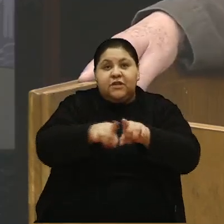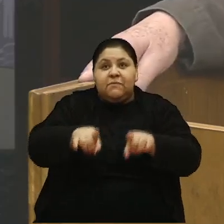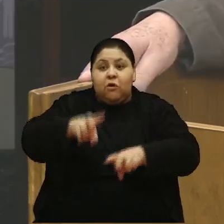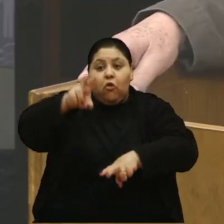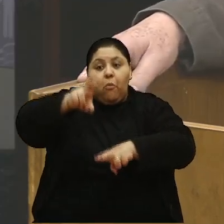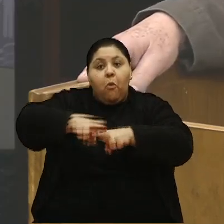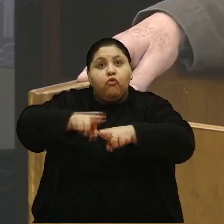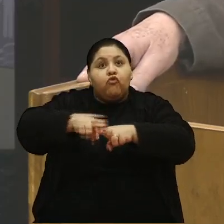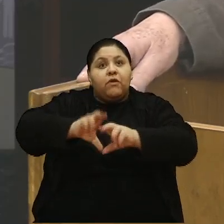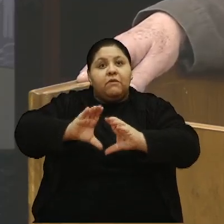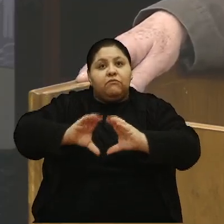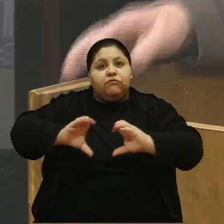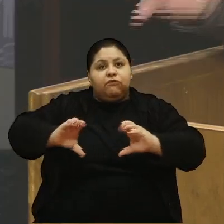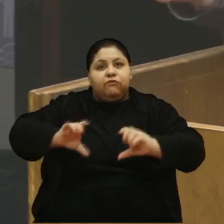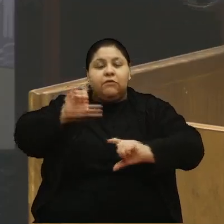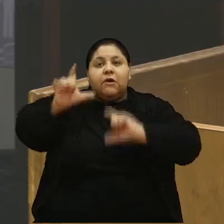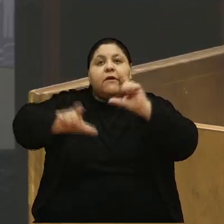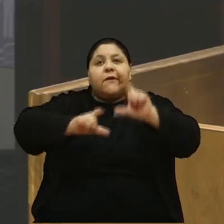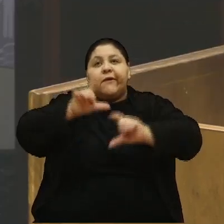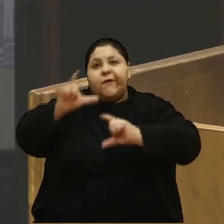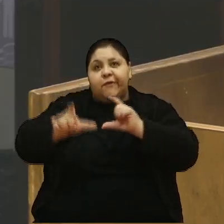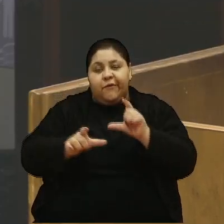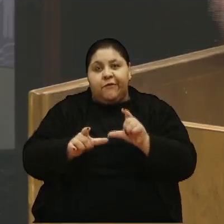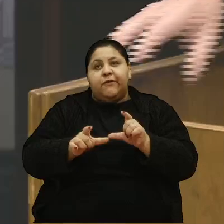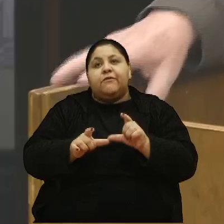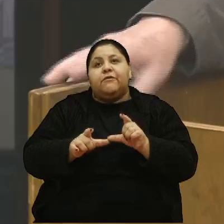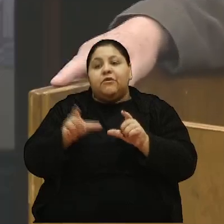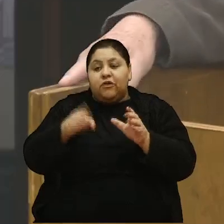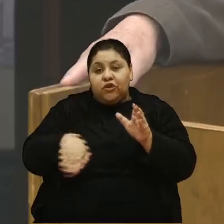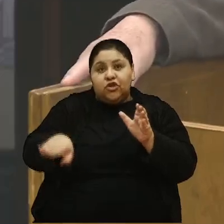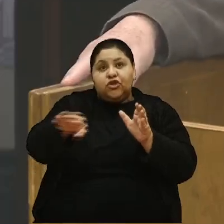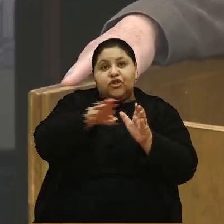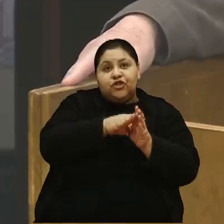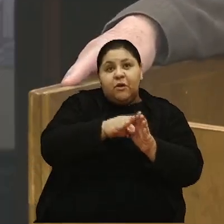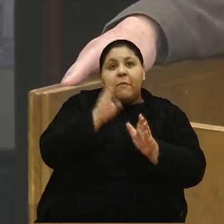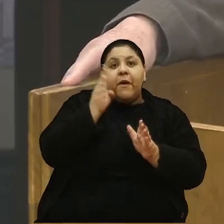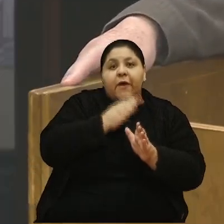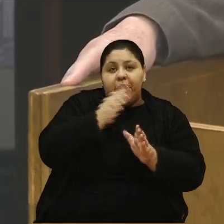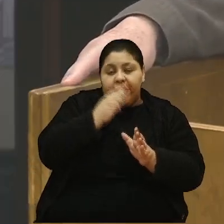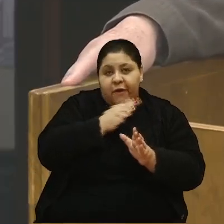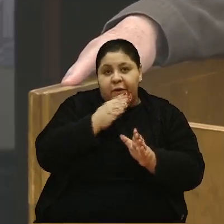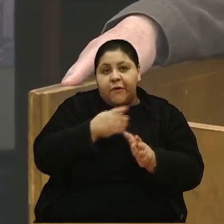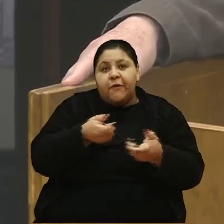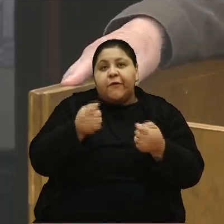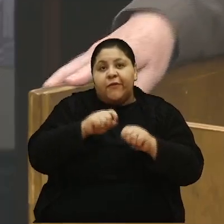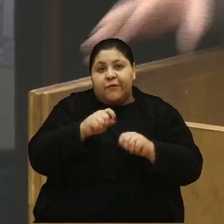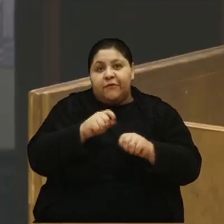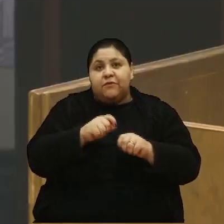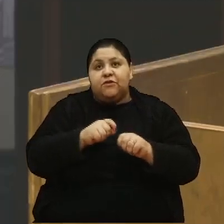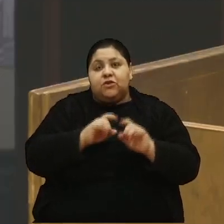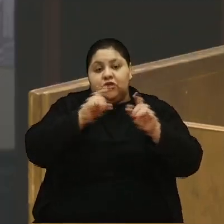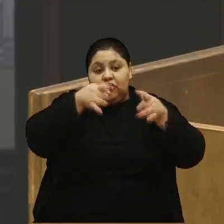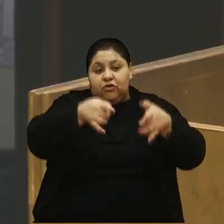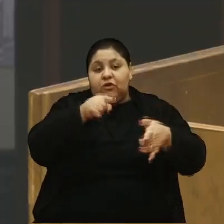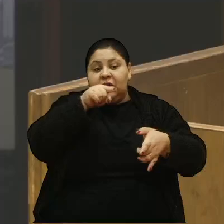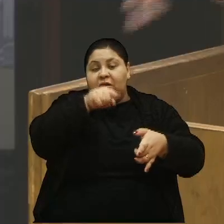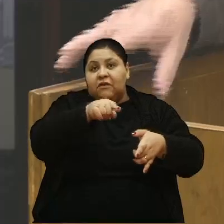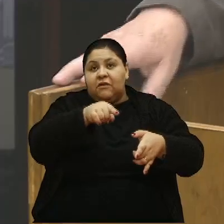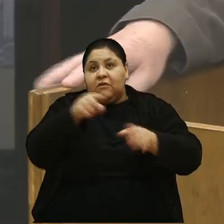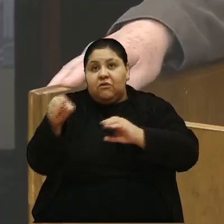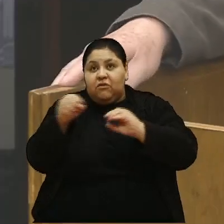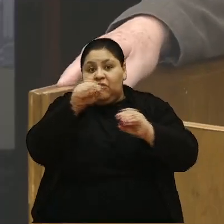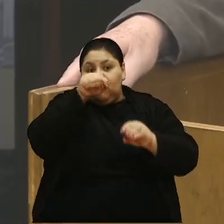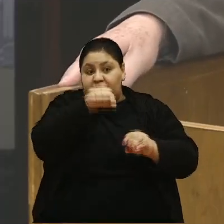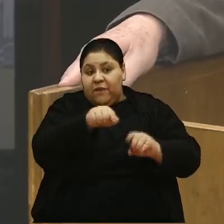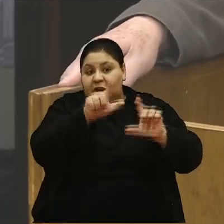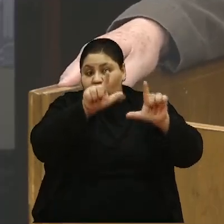poltronas. E as pessoas que chegam para a emergência e que necessitam de um quarto são deslocadas lá para